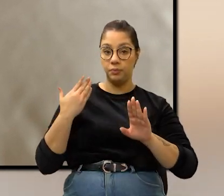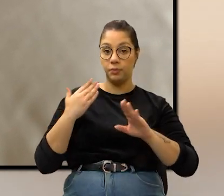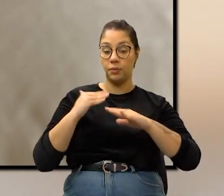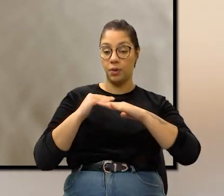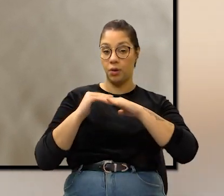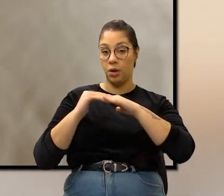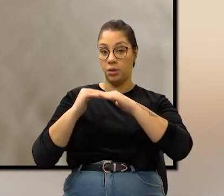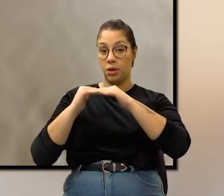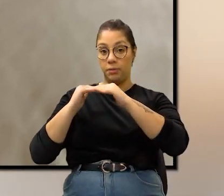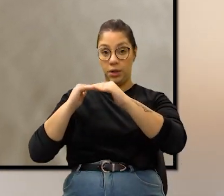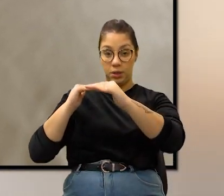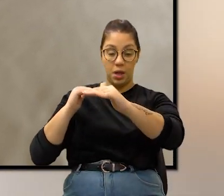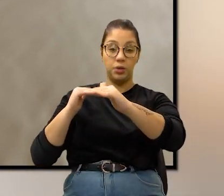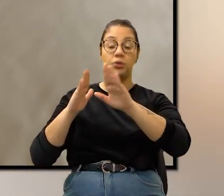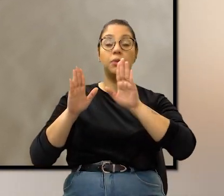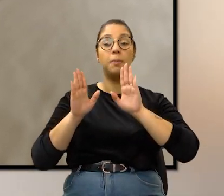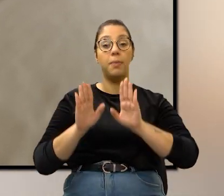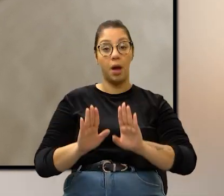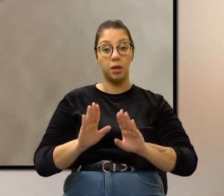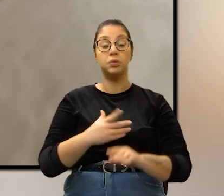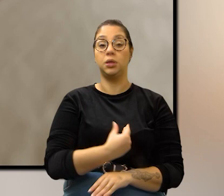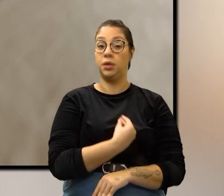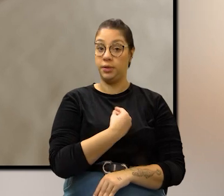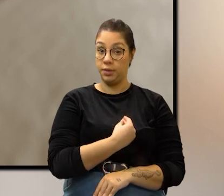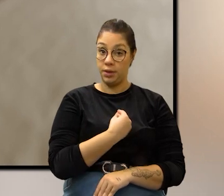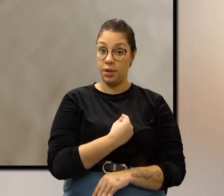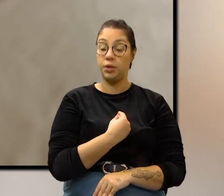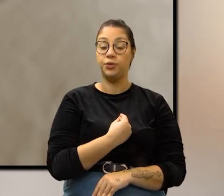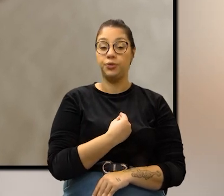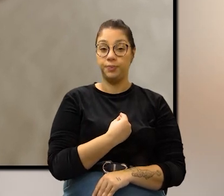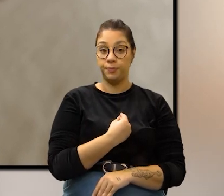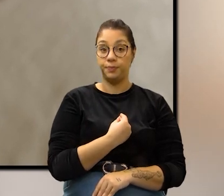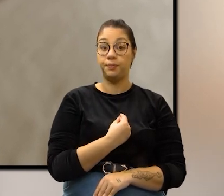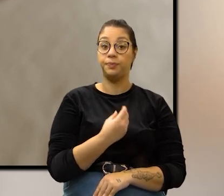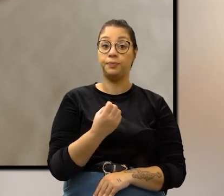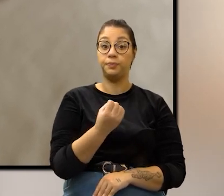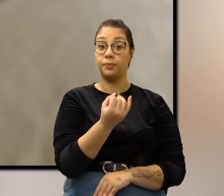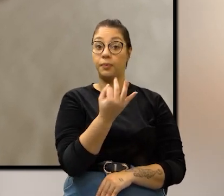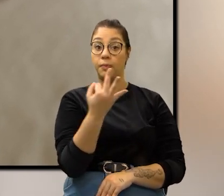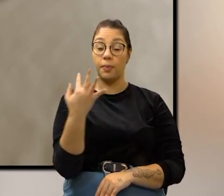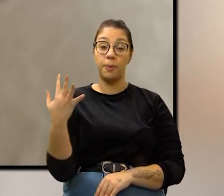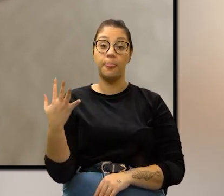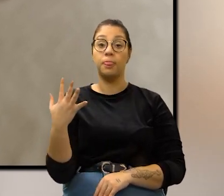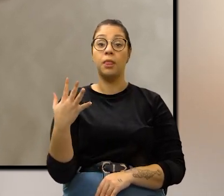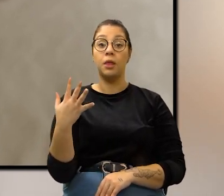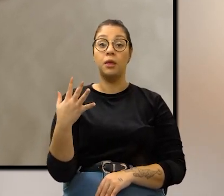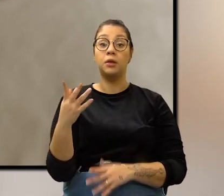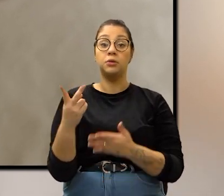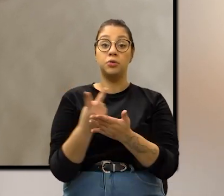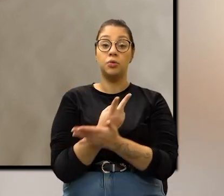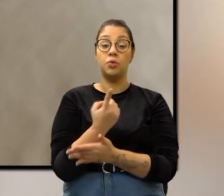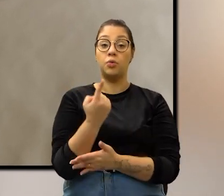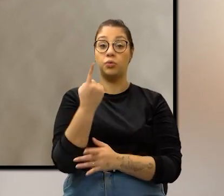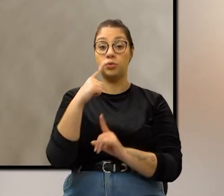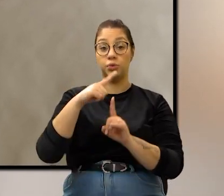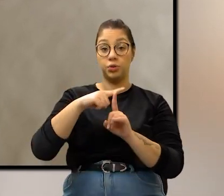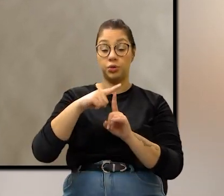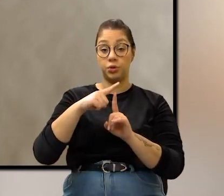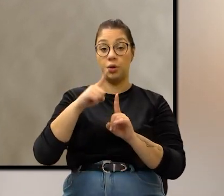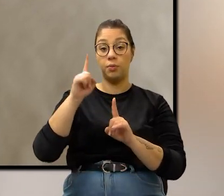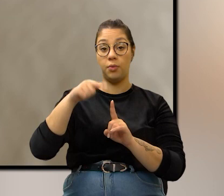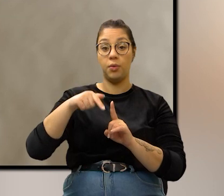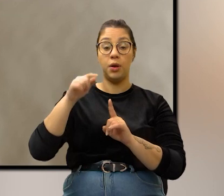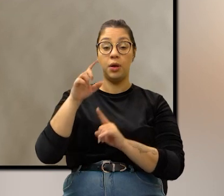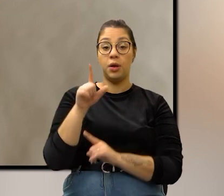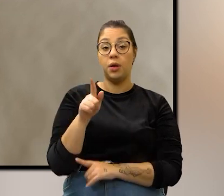uma estabilidade, né? Mas existe um maior número dos casos de um tipo de tumor que é chamado